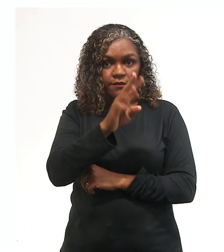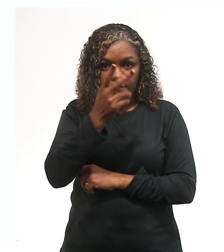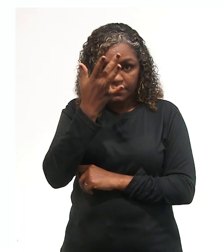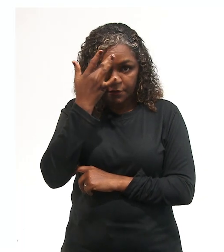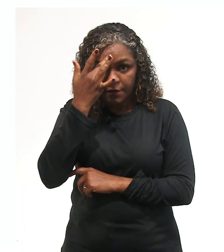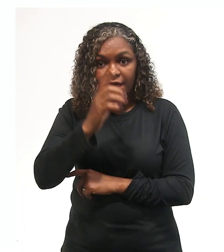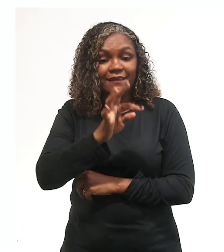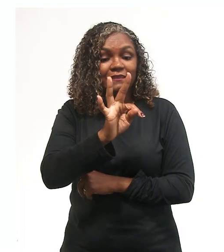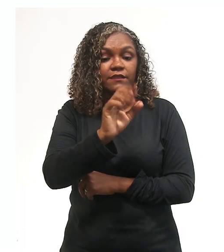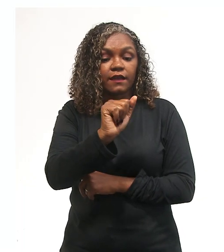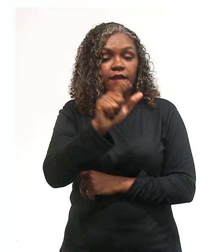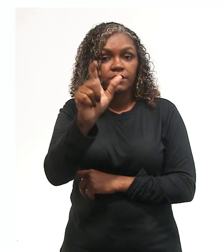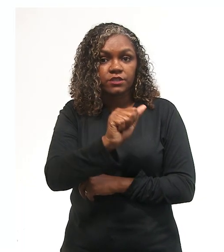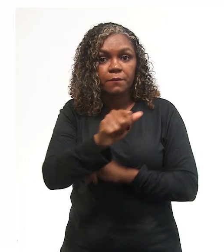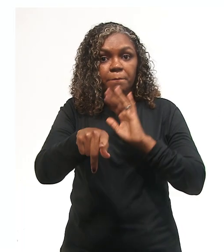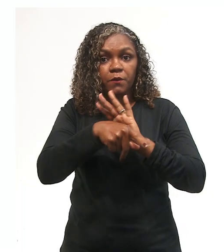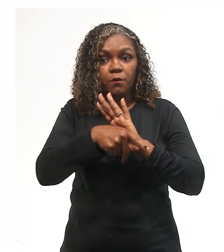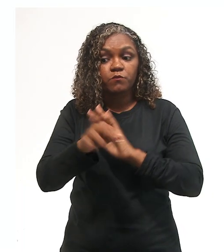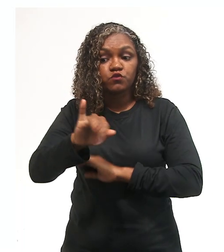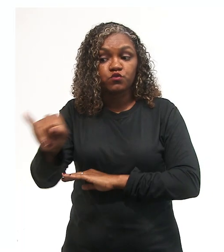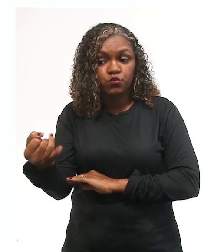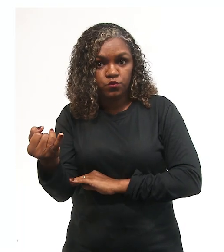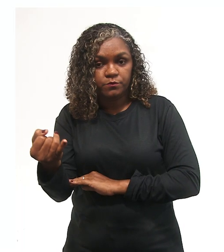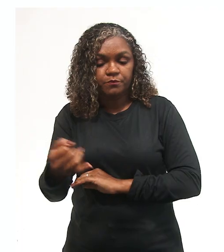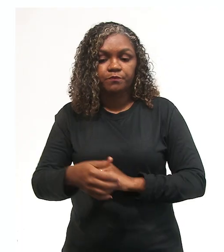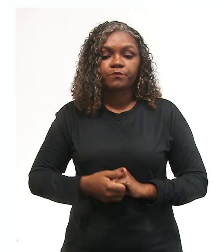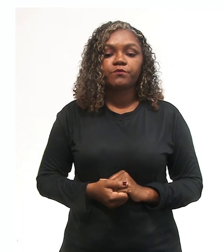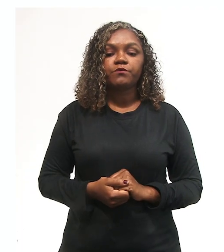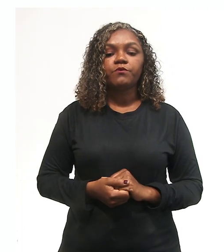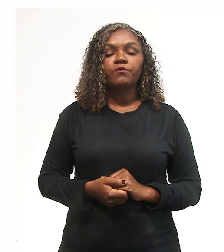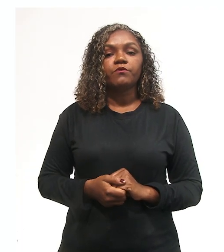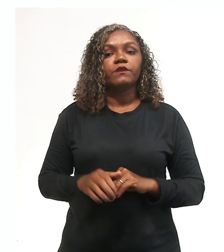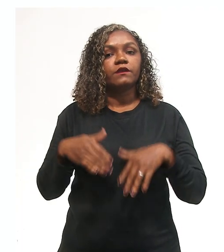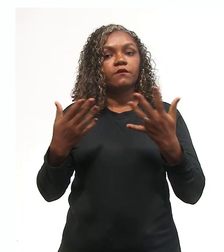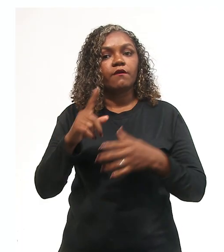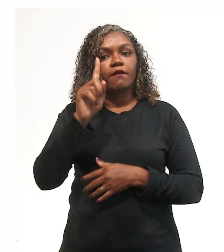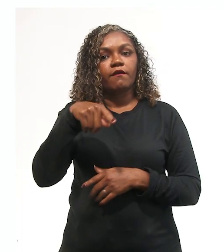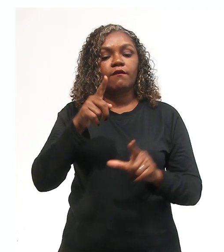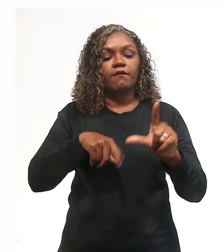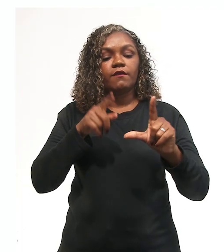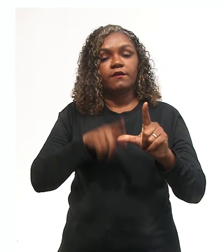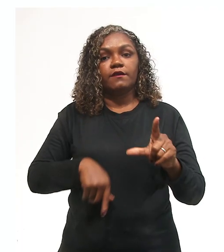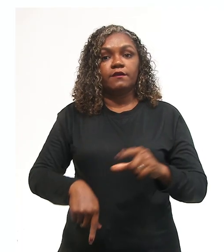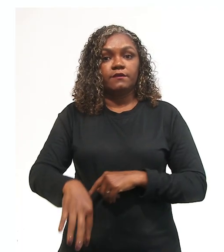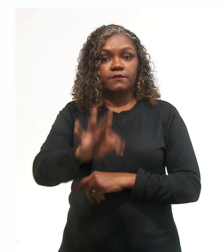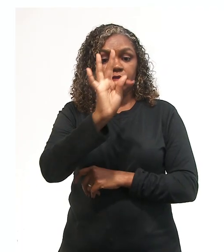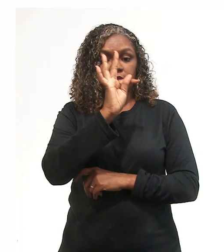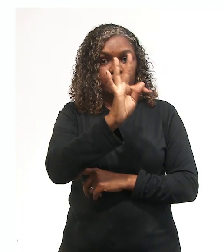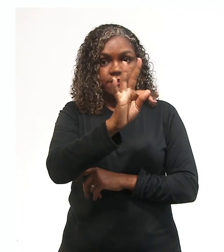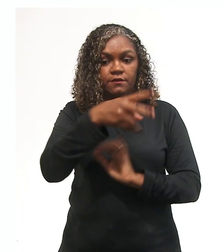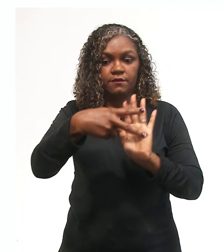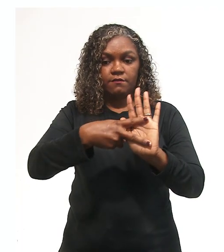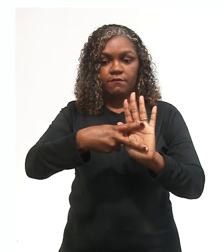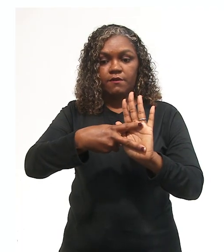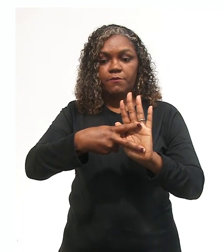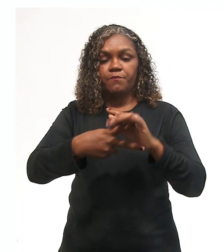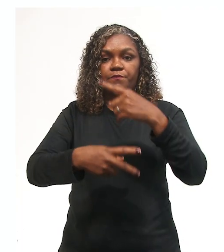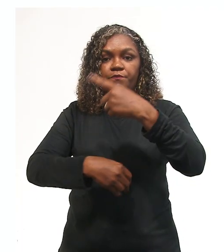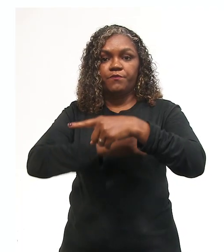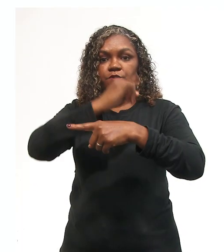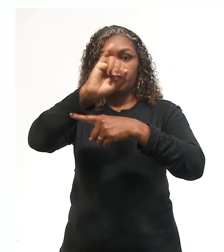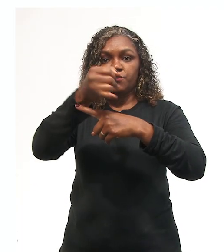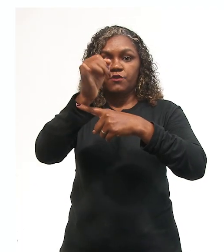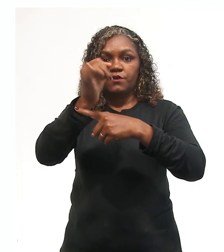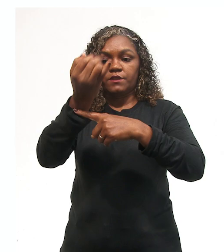dos juros, né, pelo capital aplicado, né? Então, o que a gente vai ter